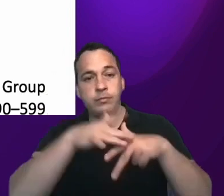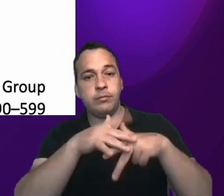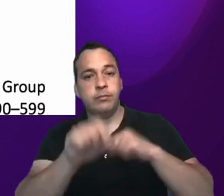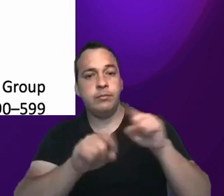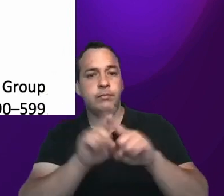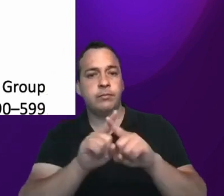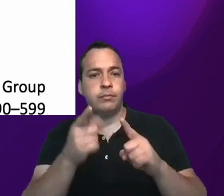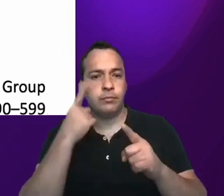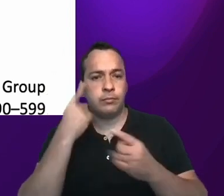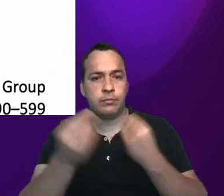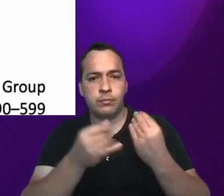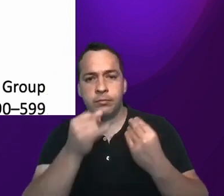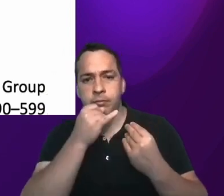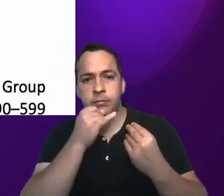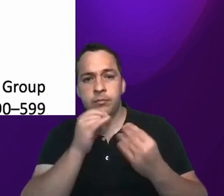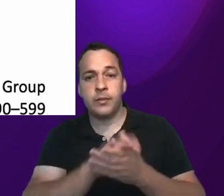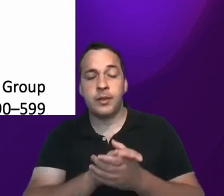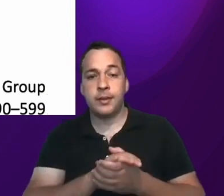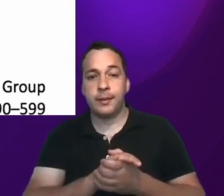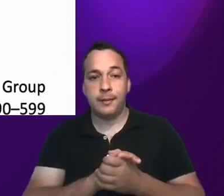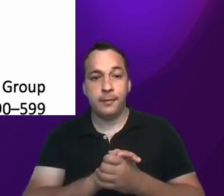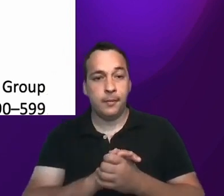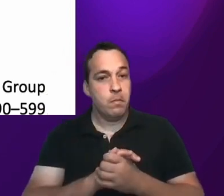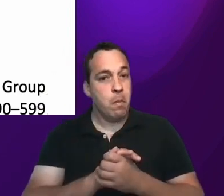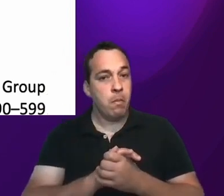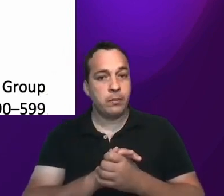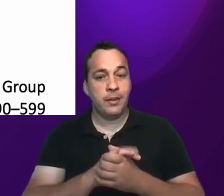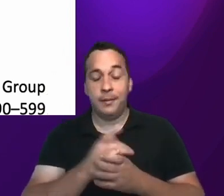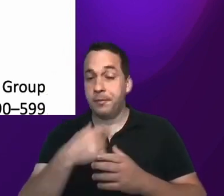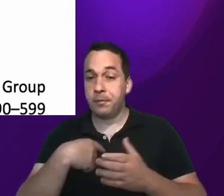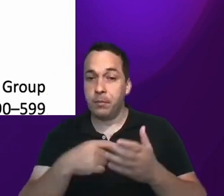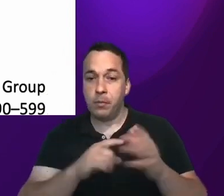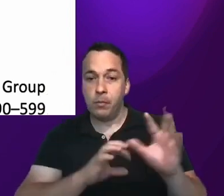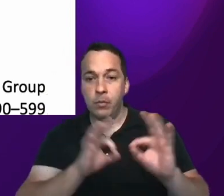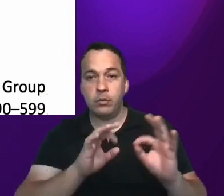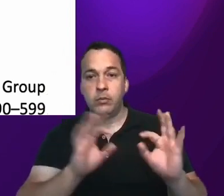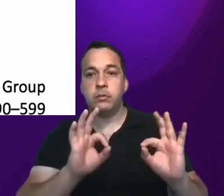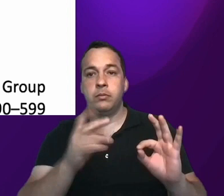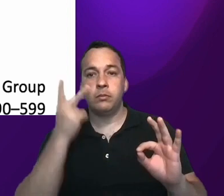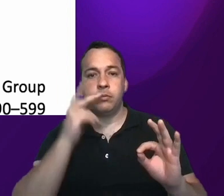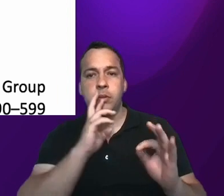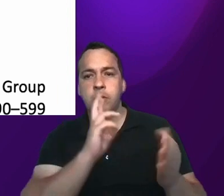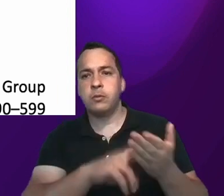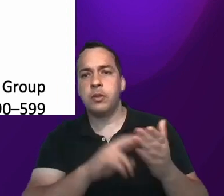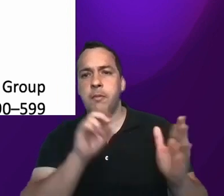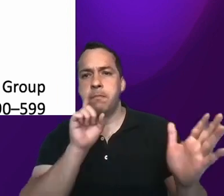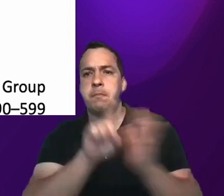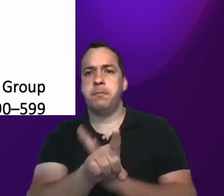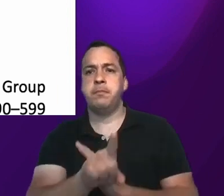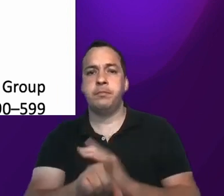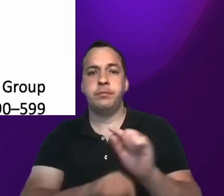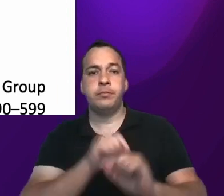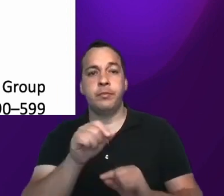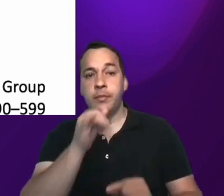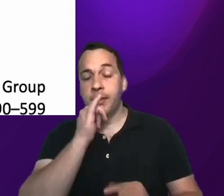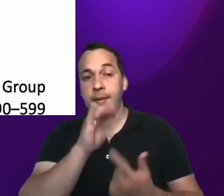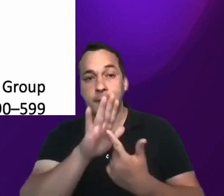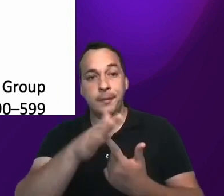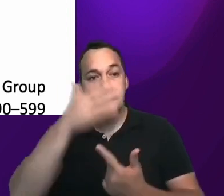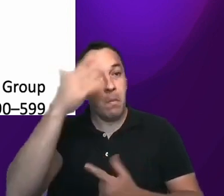usaram informações de um trial que não foi desenhado para responder essa pergunta, né? E o que eles mostraram